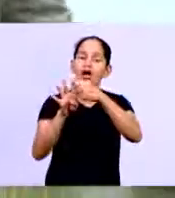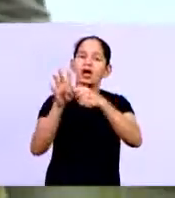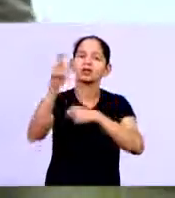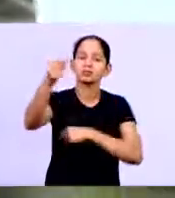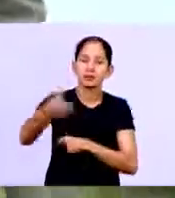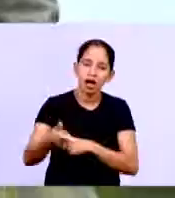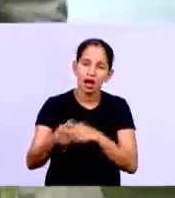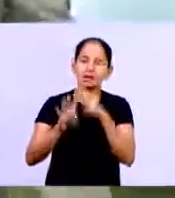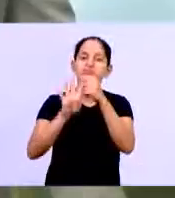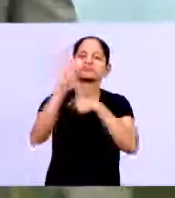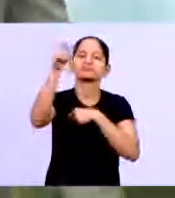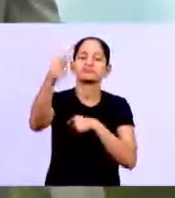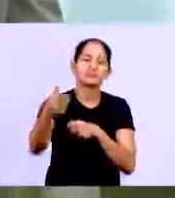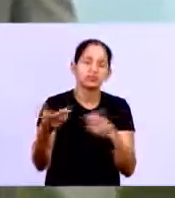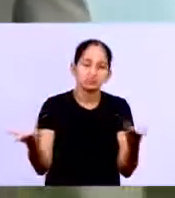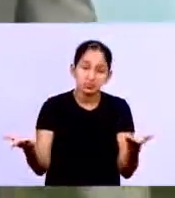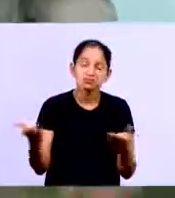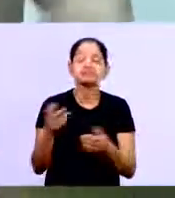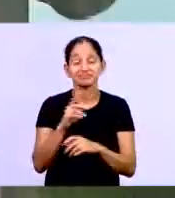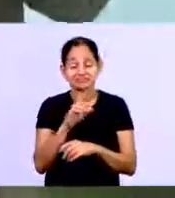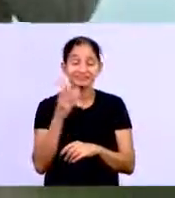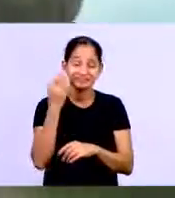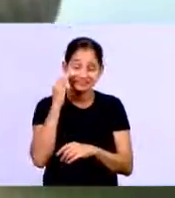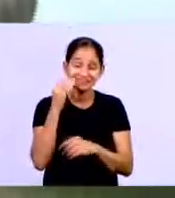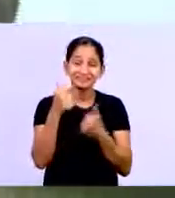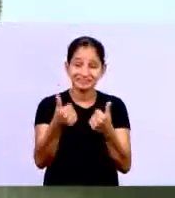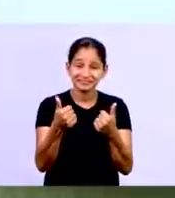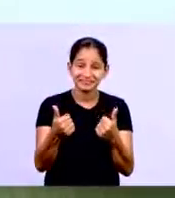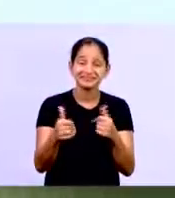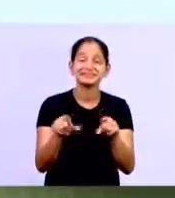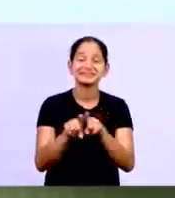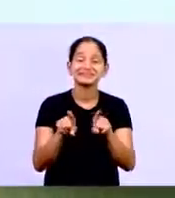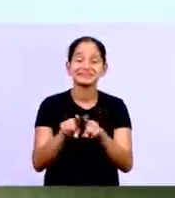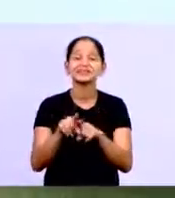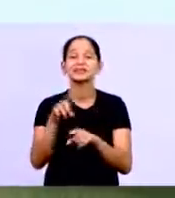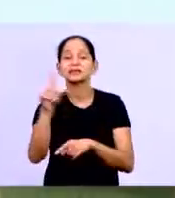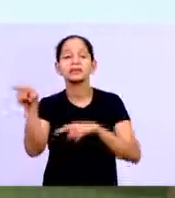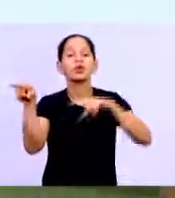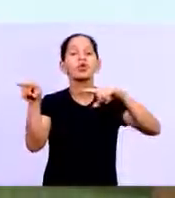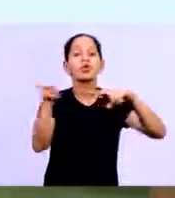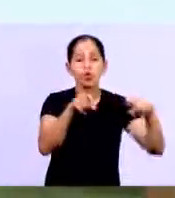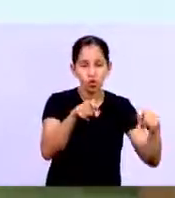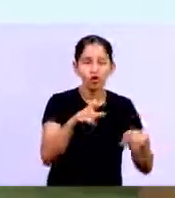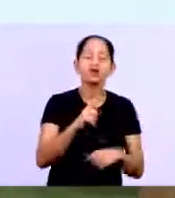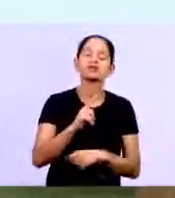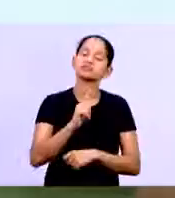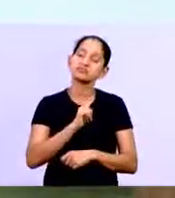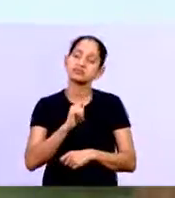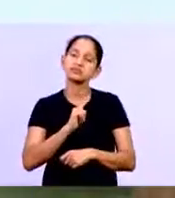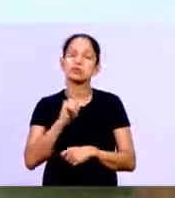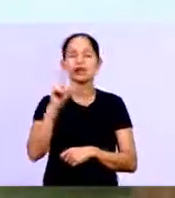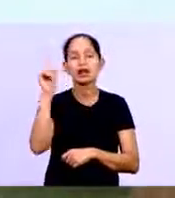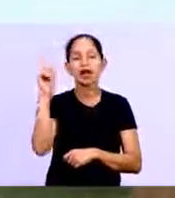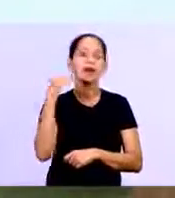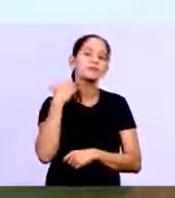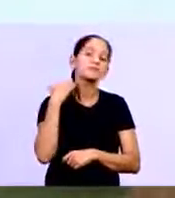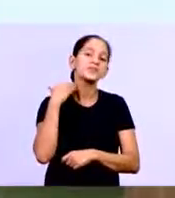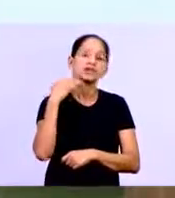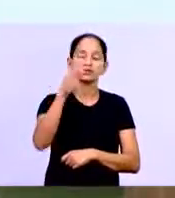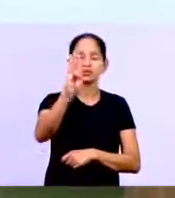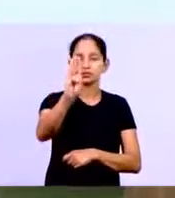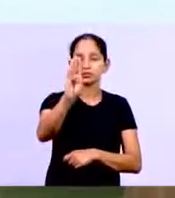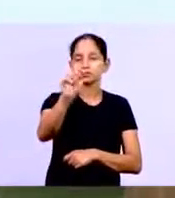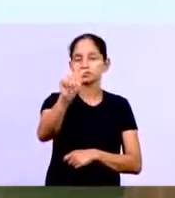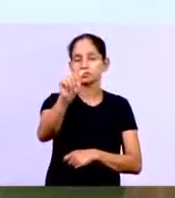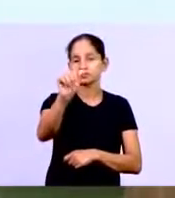tinha fugido, Rafael. Vamos lá. Alguns bancos, financiamento rural, por exemplo, BASA, banco do tipo, eles